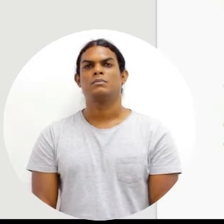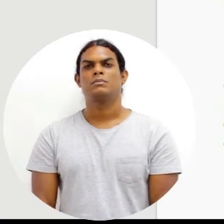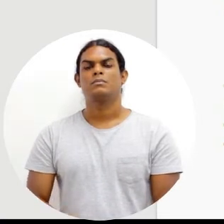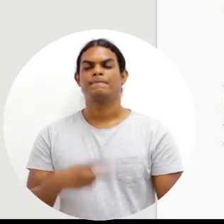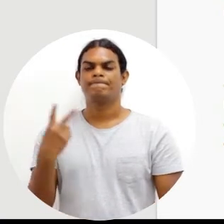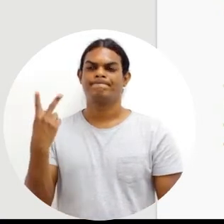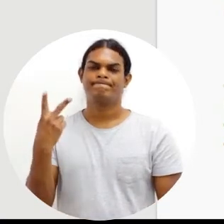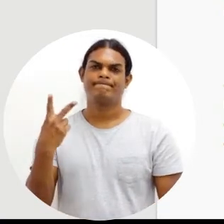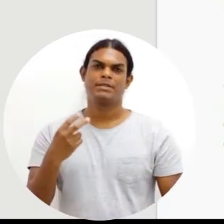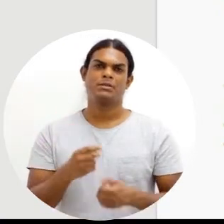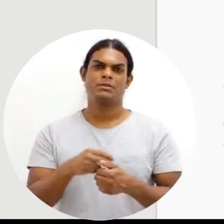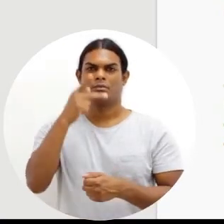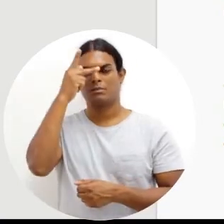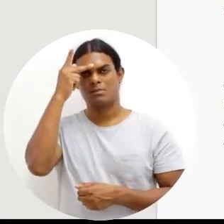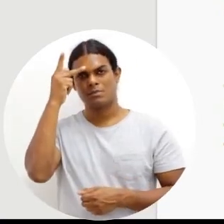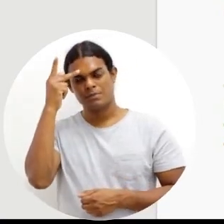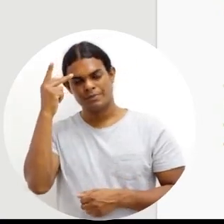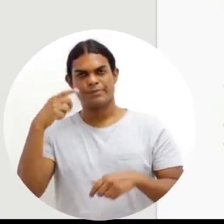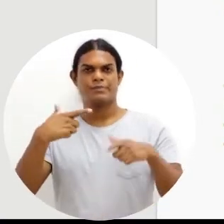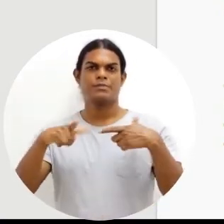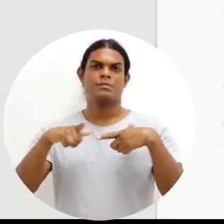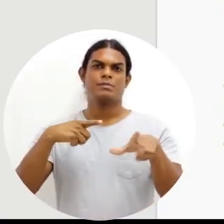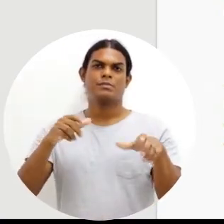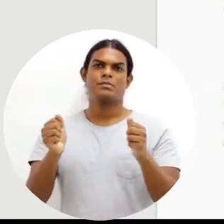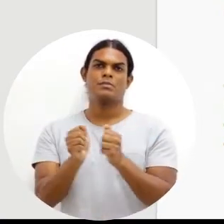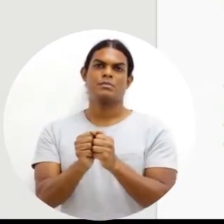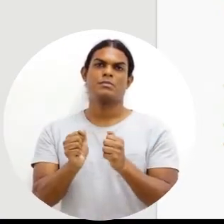e simultaneamente eu vou mudando as coisas aqui.